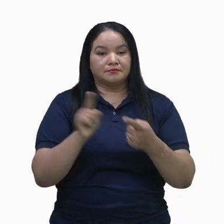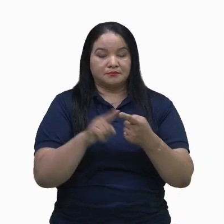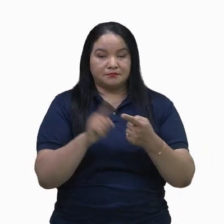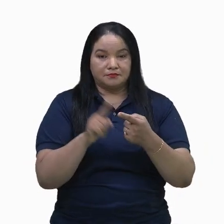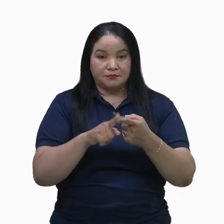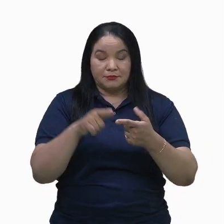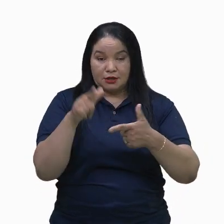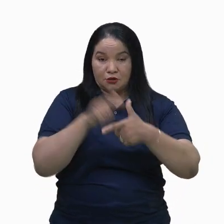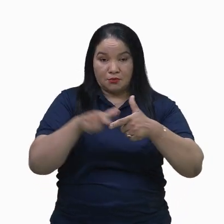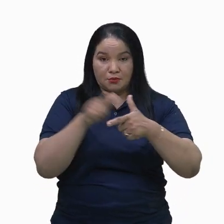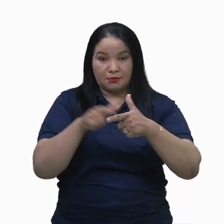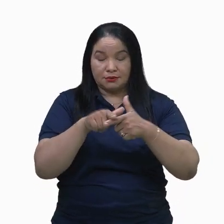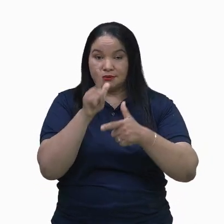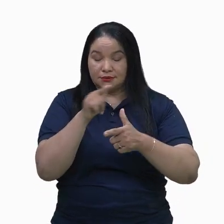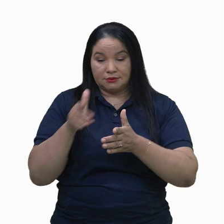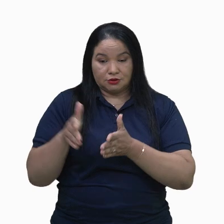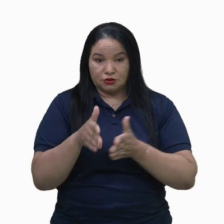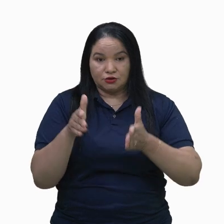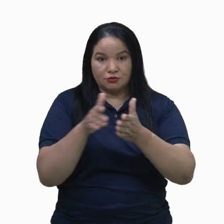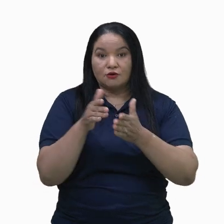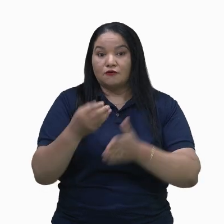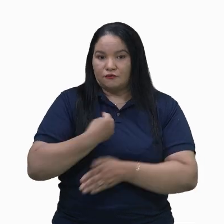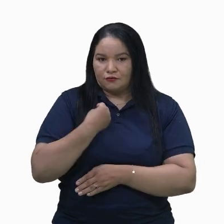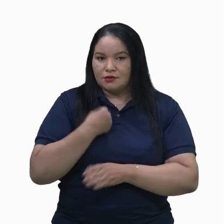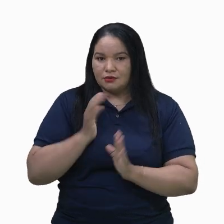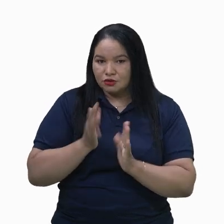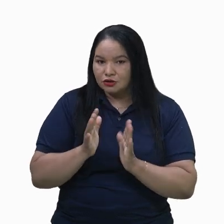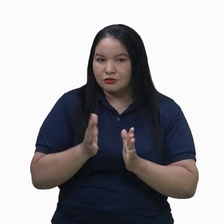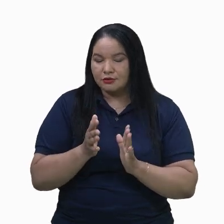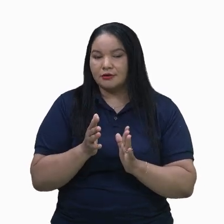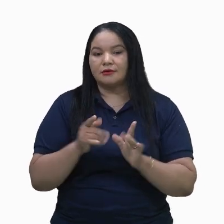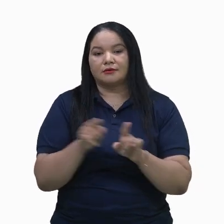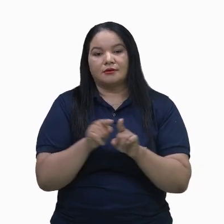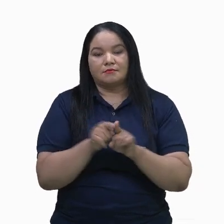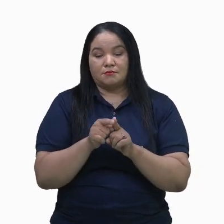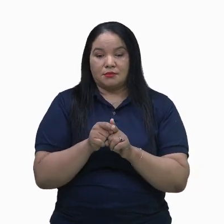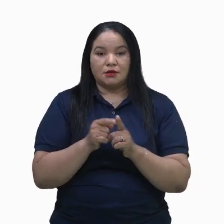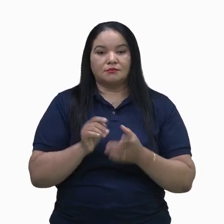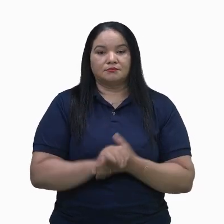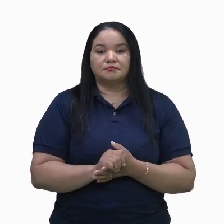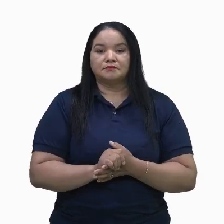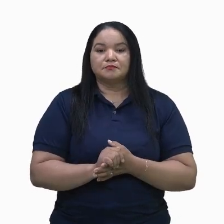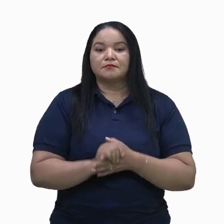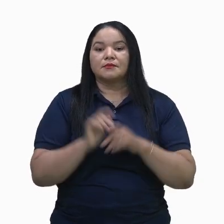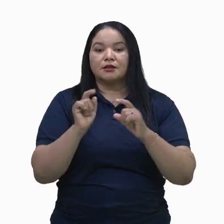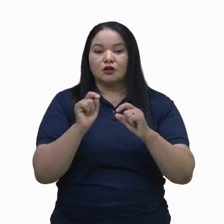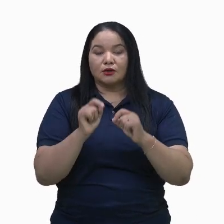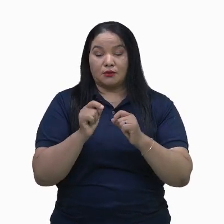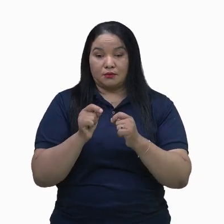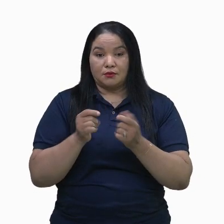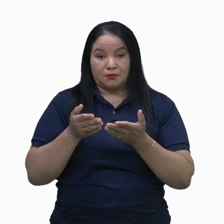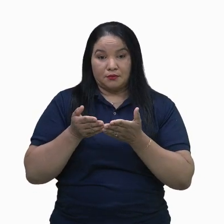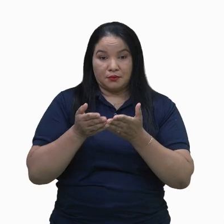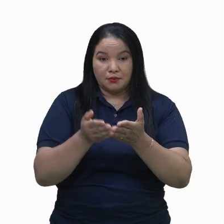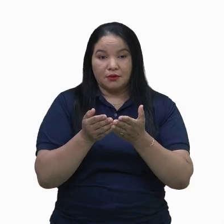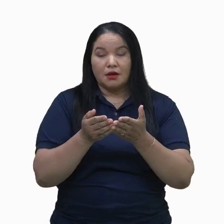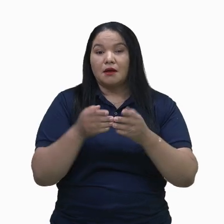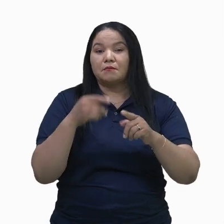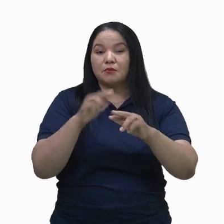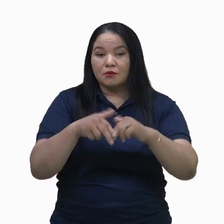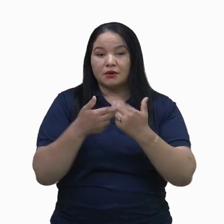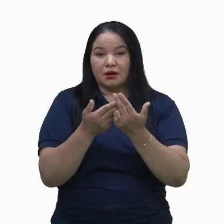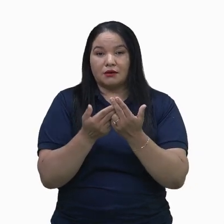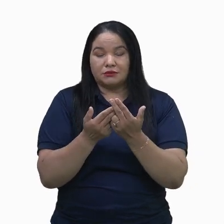né, que nós já vivenciamos, essa questão também da navegabilidade, né, por conta dessa seca extrema, isso